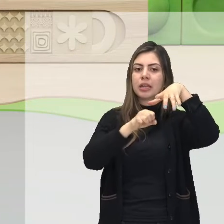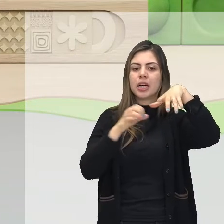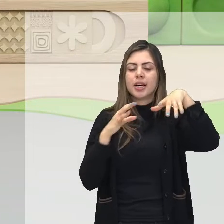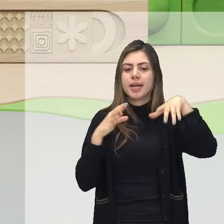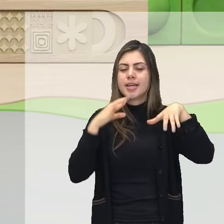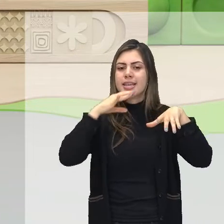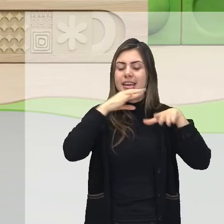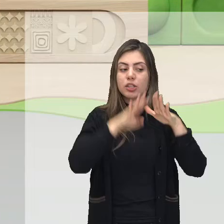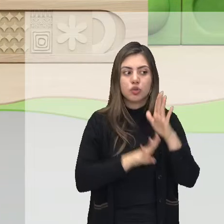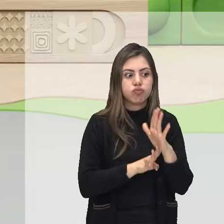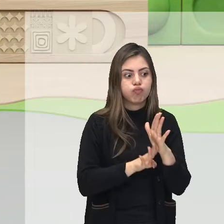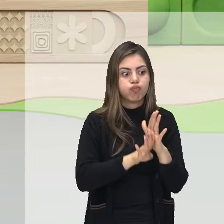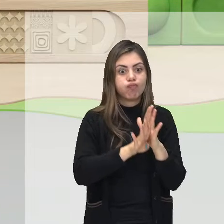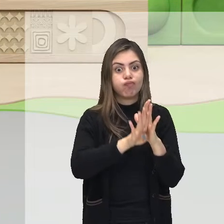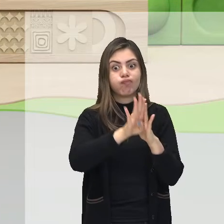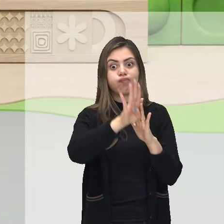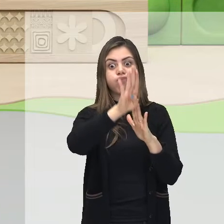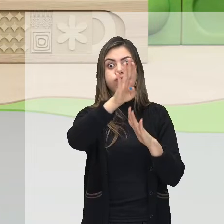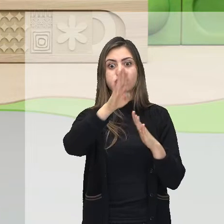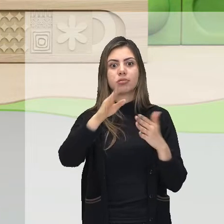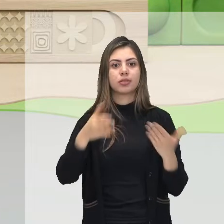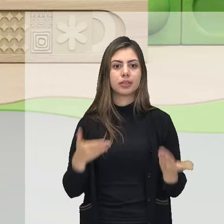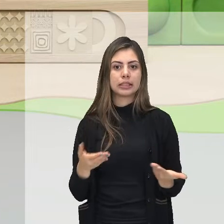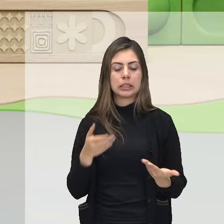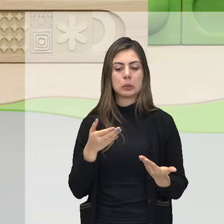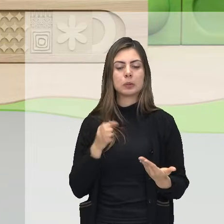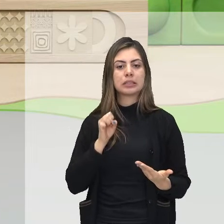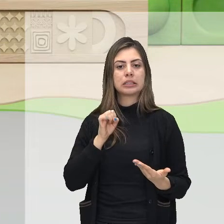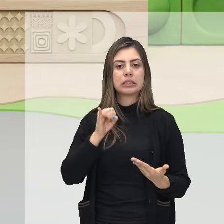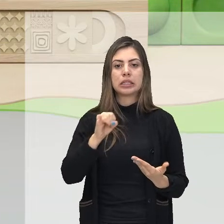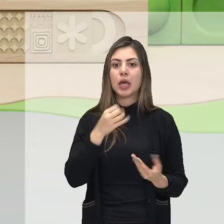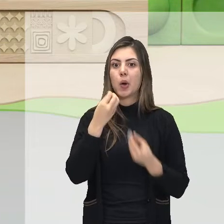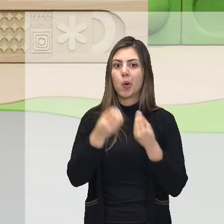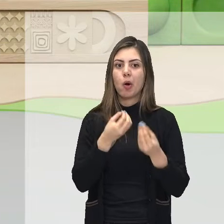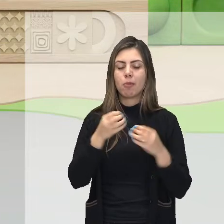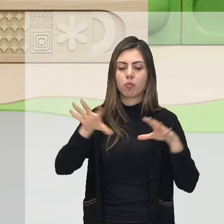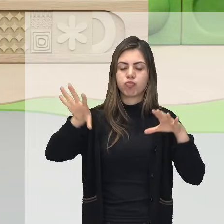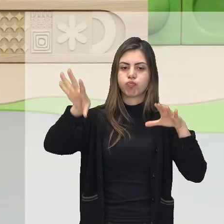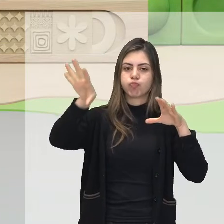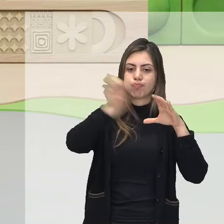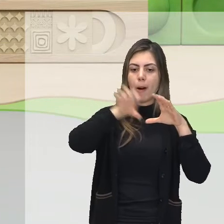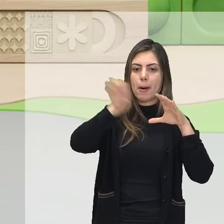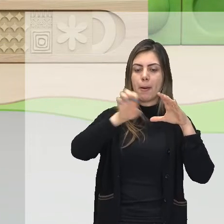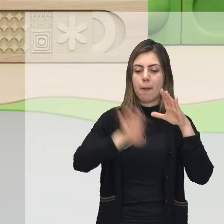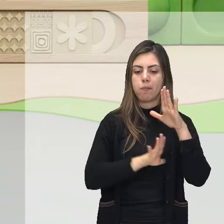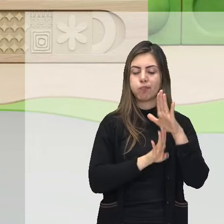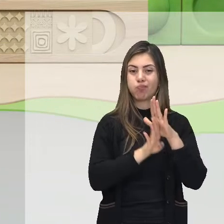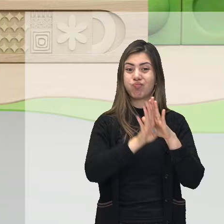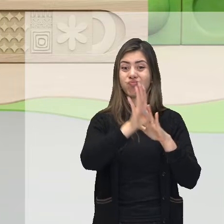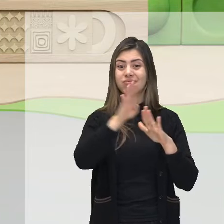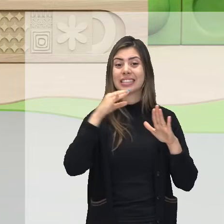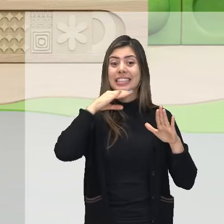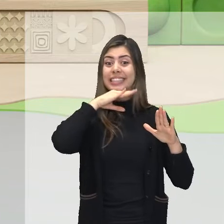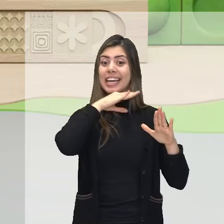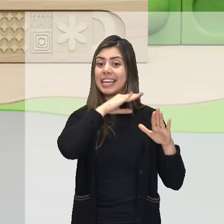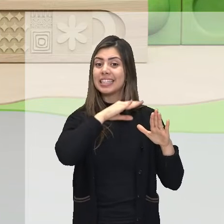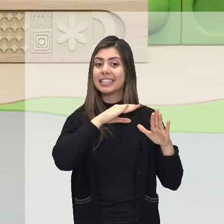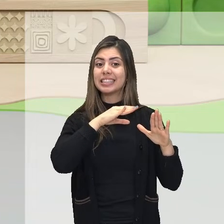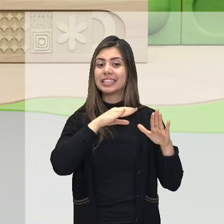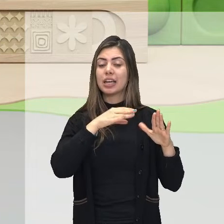o planeta. E se a gente aquece demais o planeta, olha aí, uma grande quantidade de calor retido,